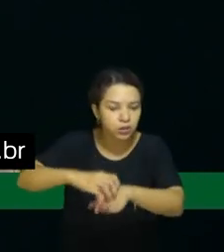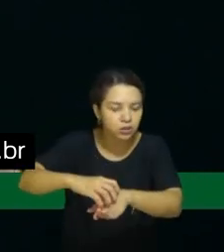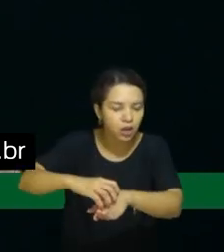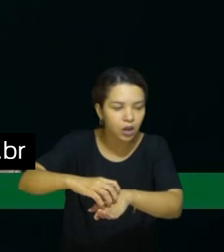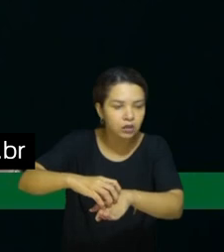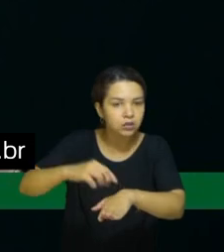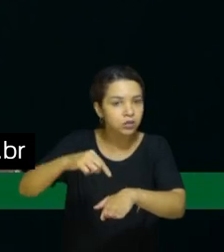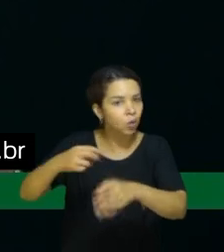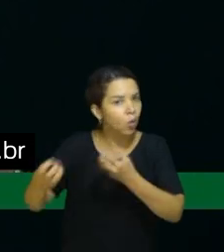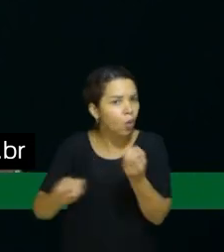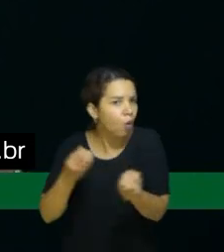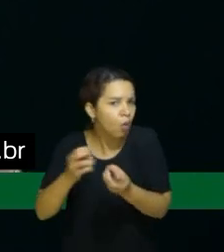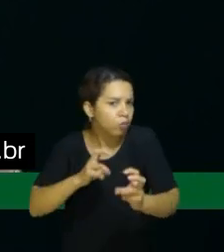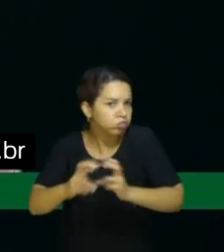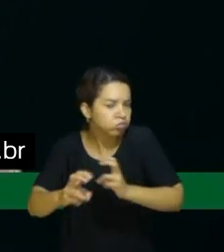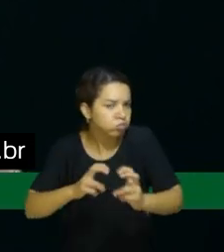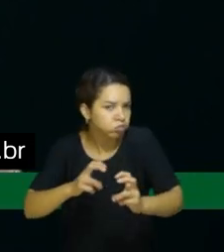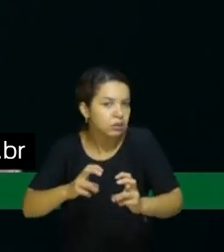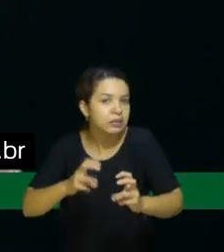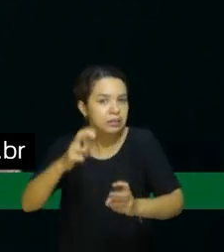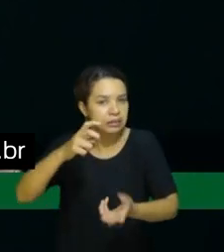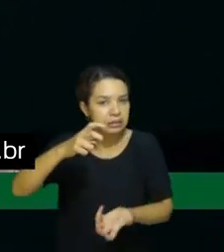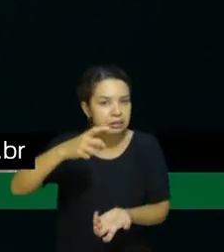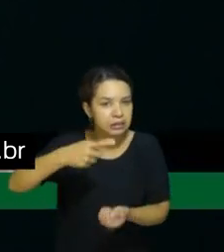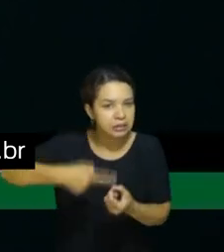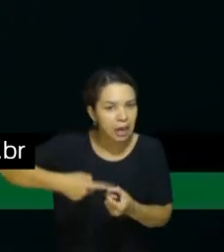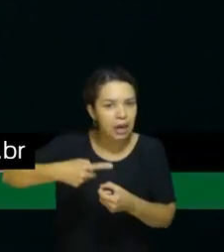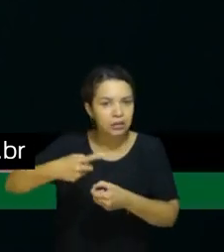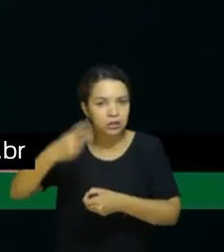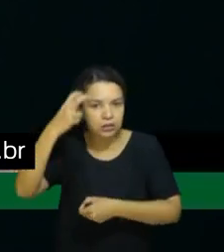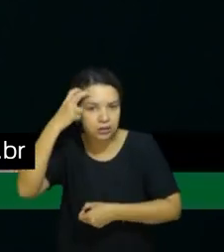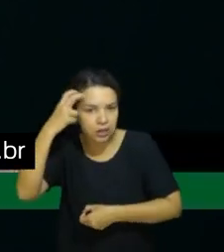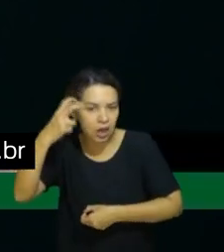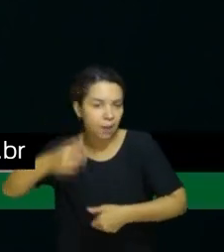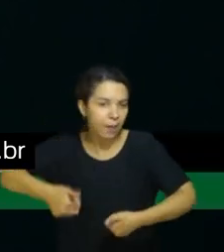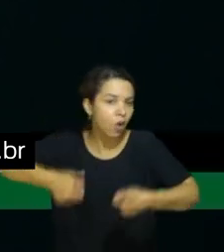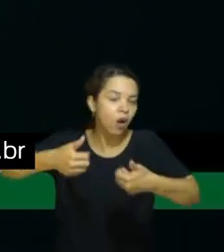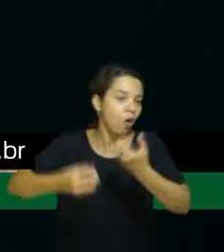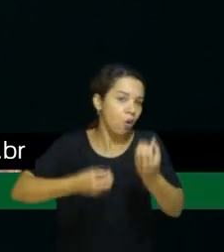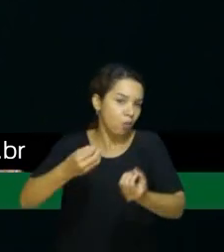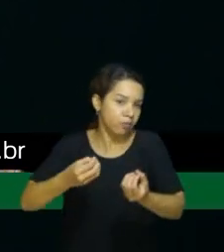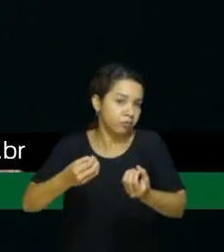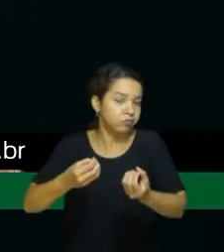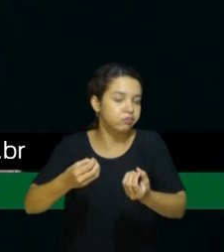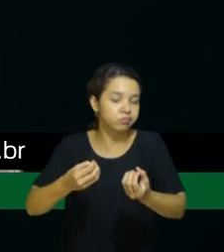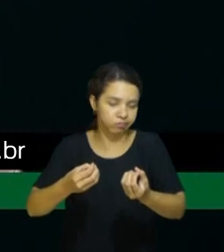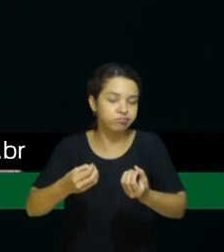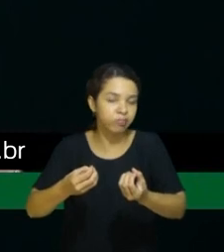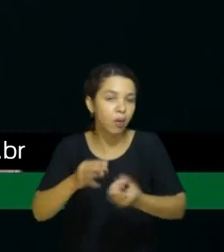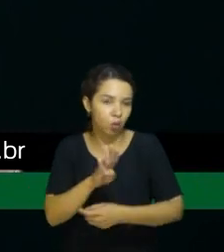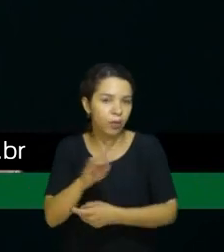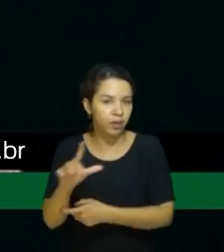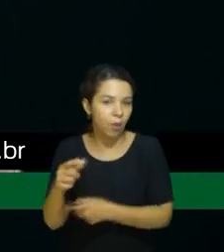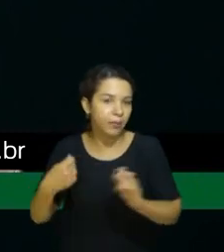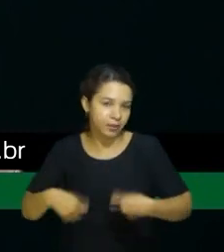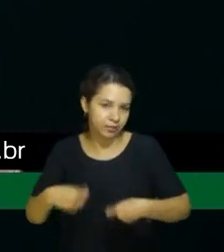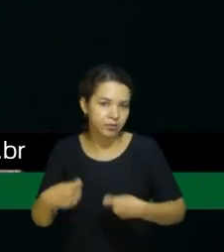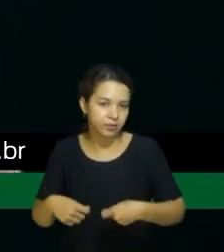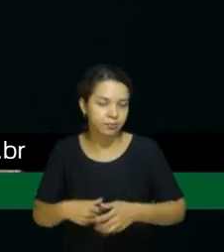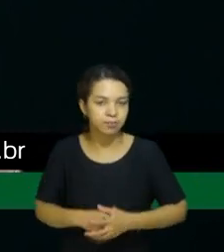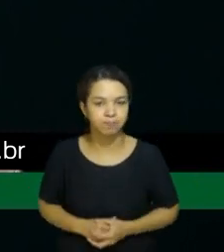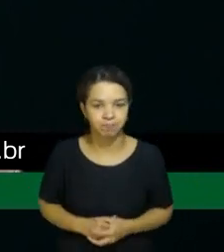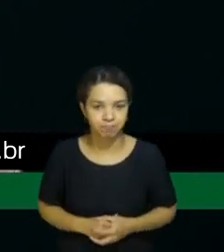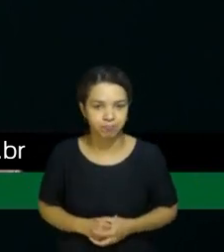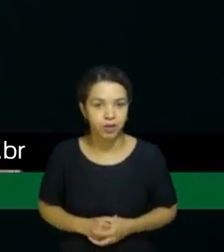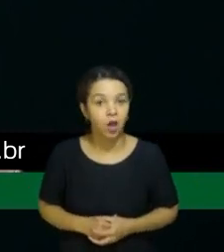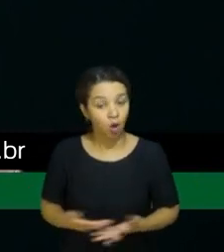inteligentes tudo isso é apenas um pouco daquilo que Blumenau precisa estou aqui hoje para dizer contem